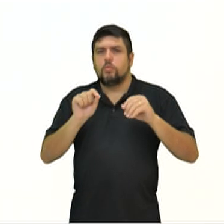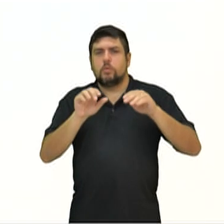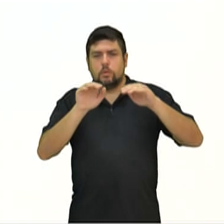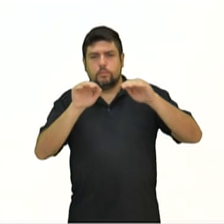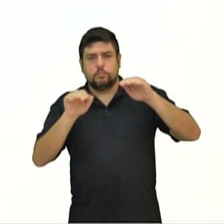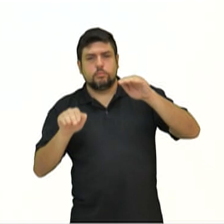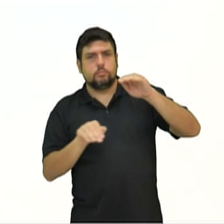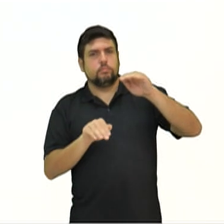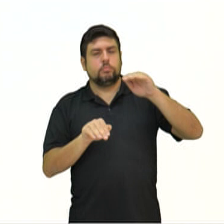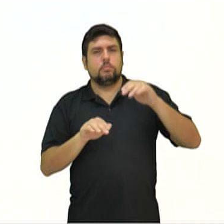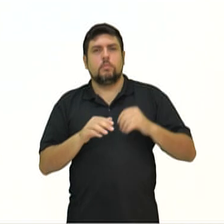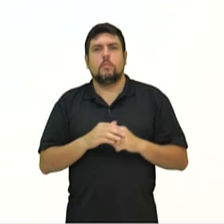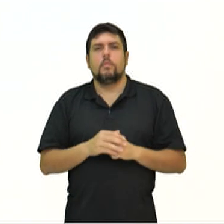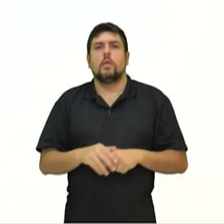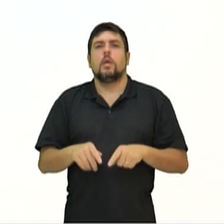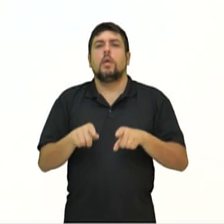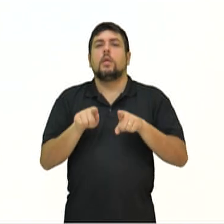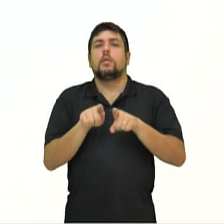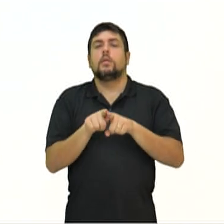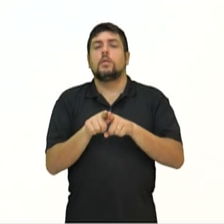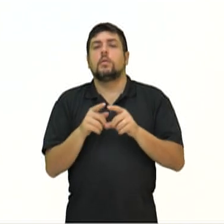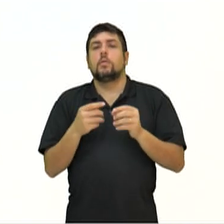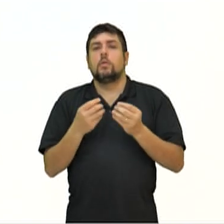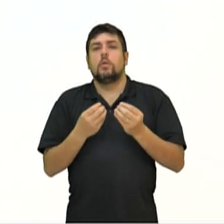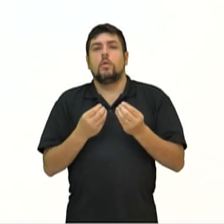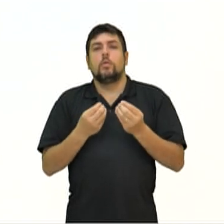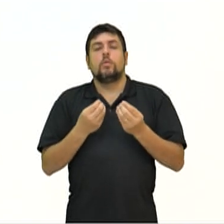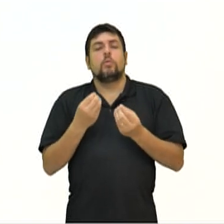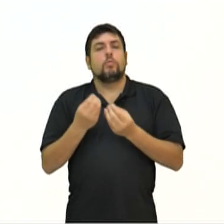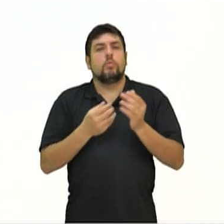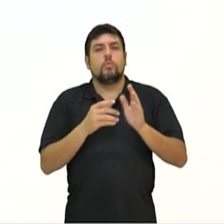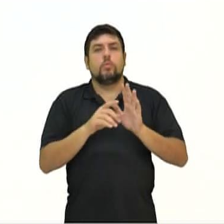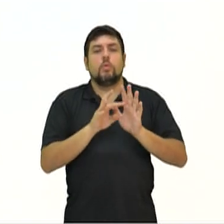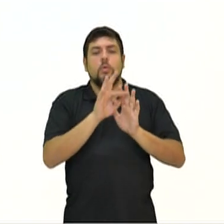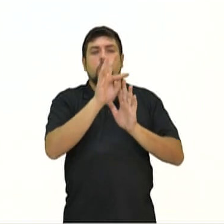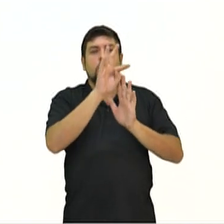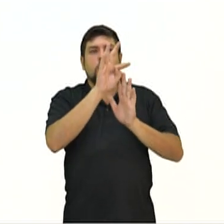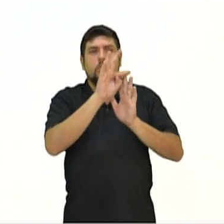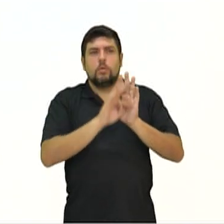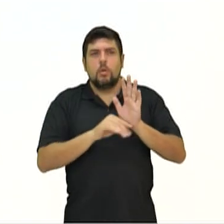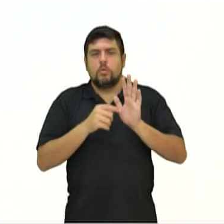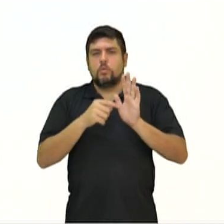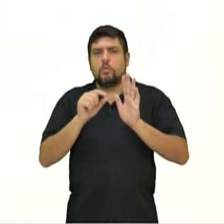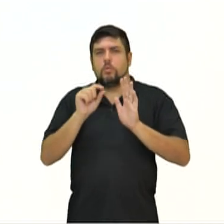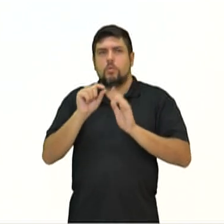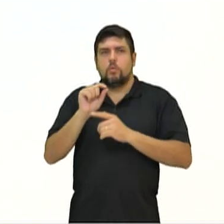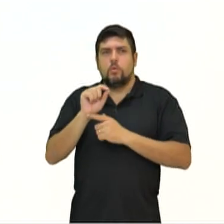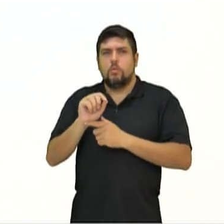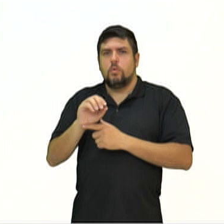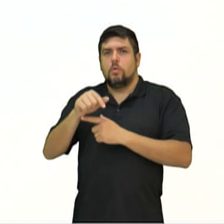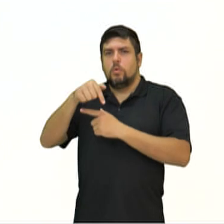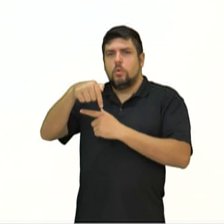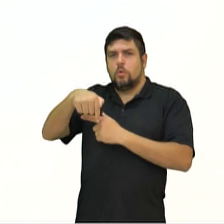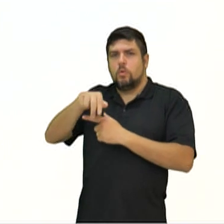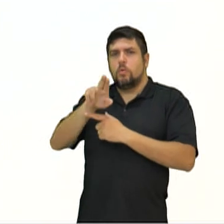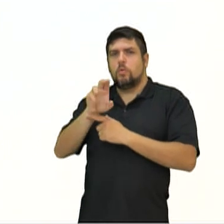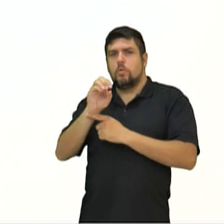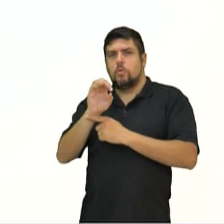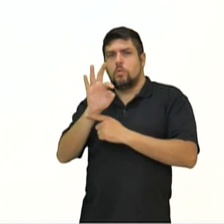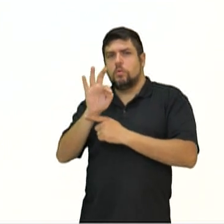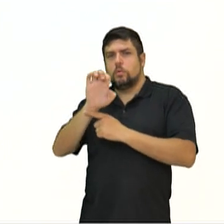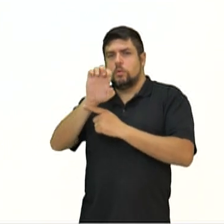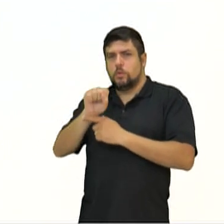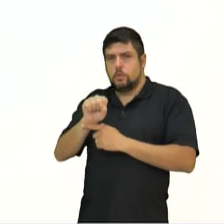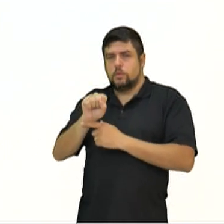né? E o gênero textual que a gente vai conversar são quotes, citações, ok? E o título está aqui,